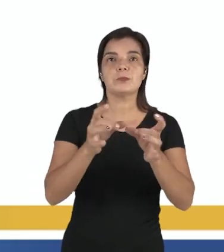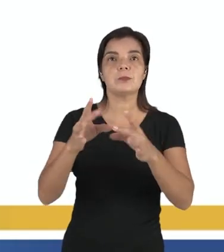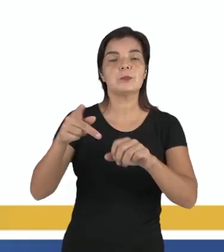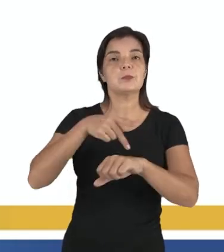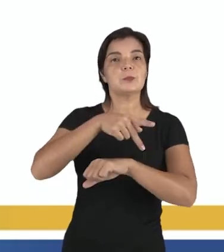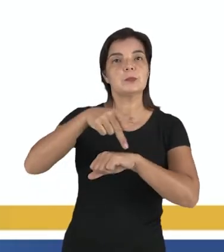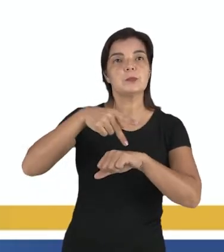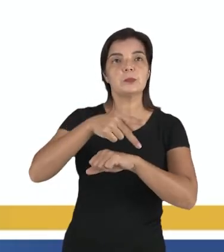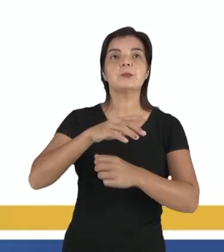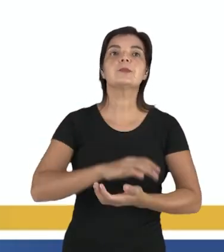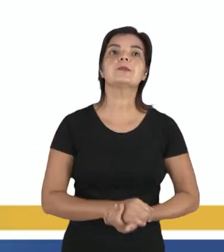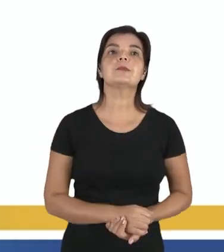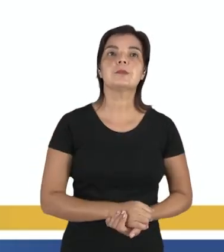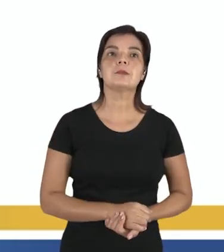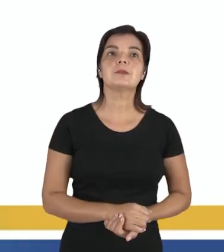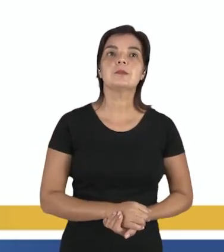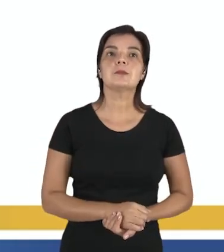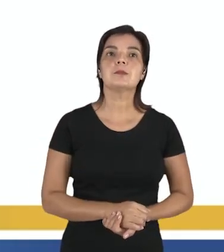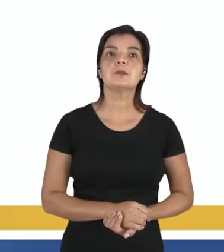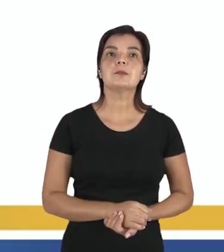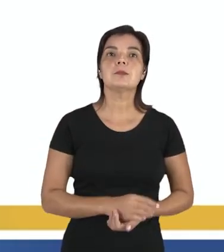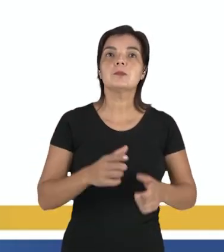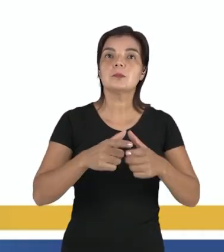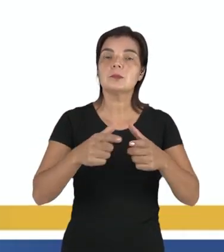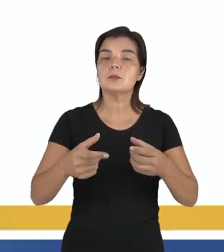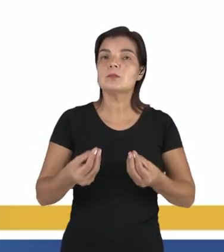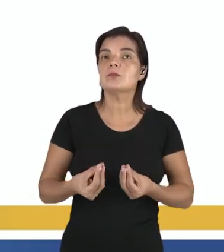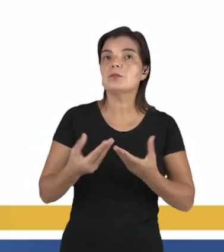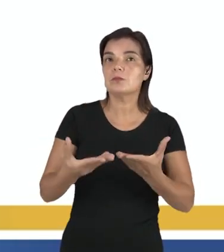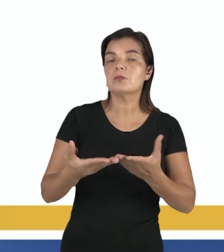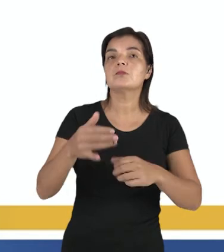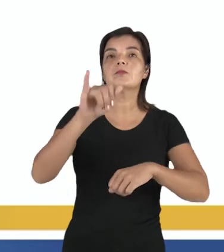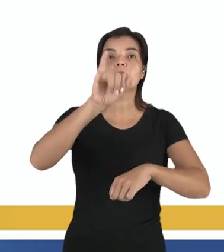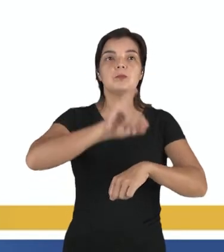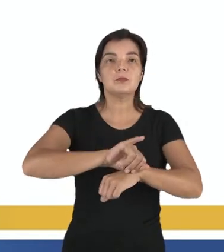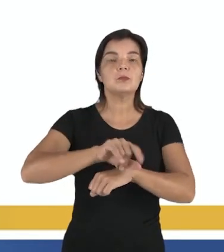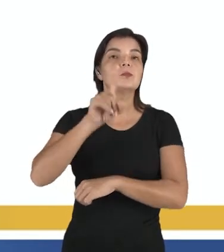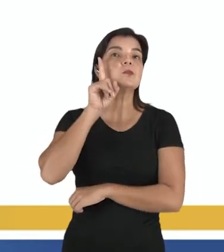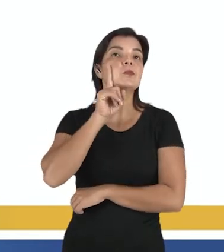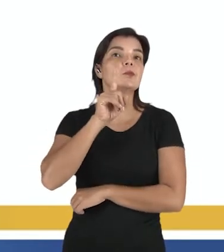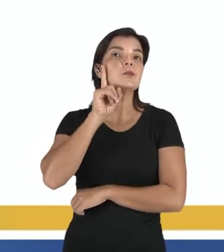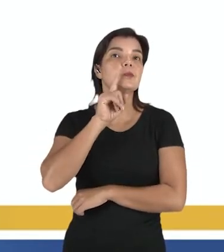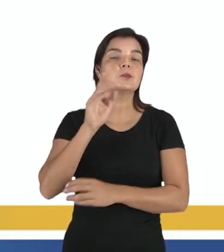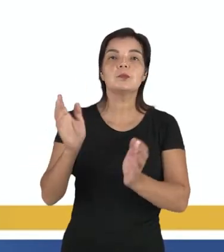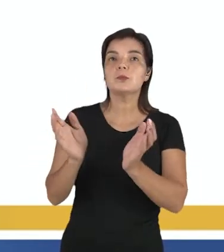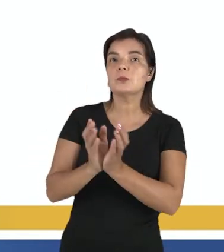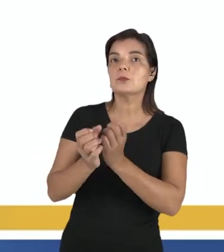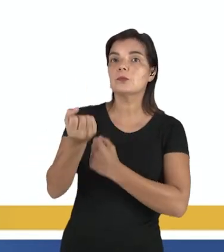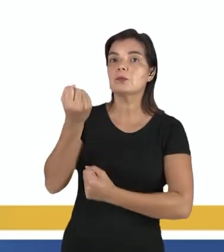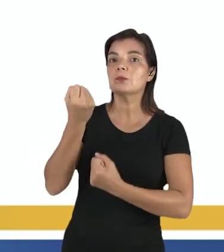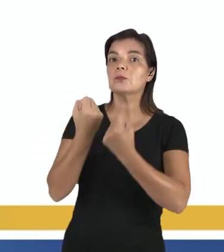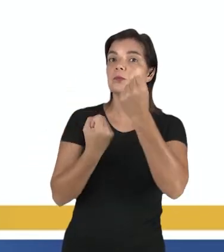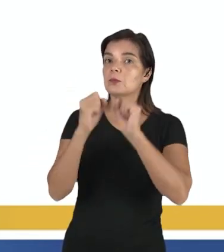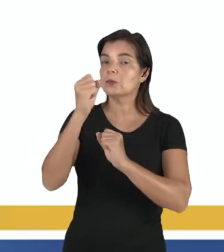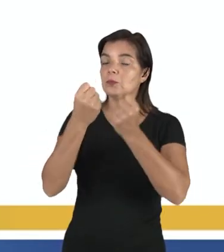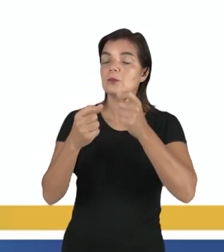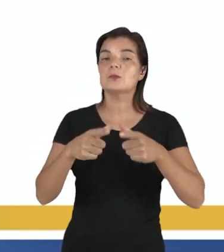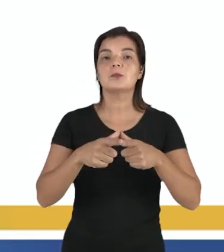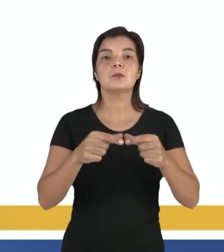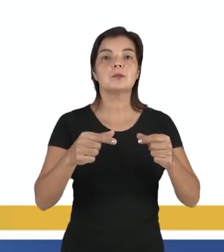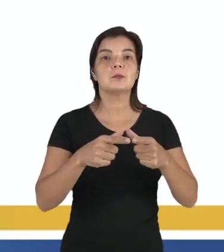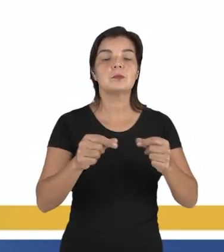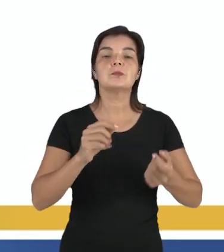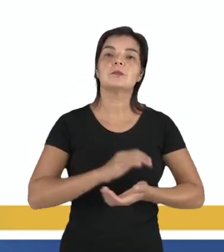elevadas exportações de capitais. Ou E. Aos grandes investimentos de capitais norte-americanos em